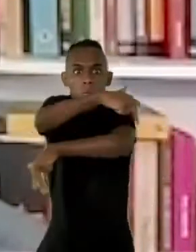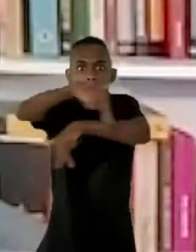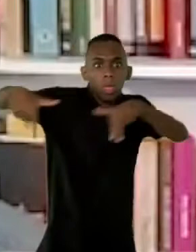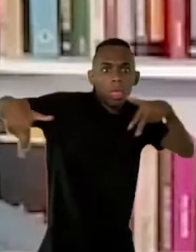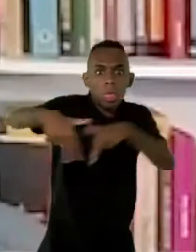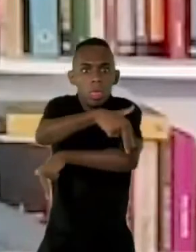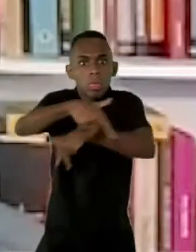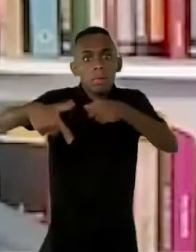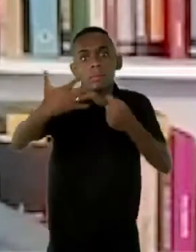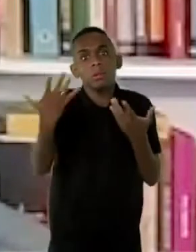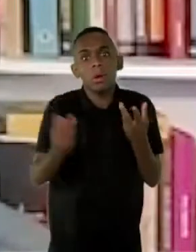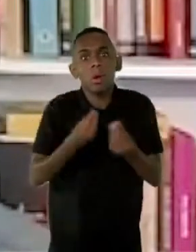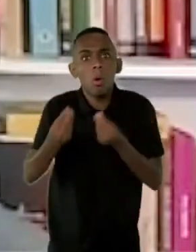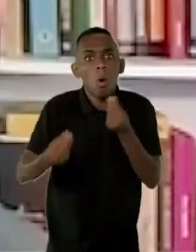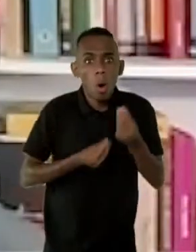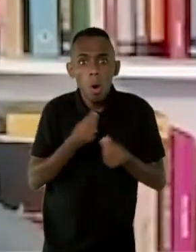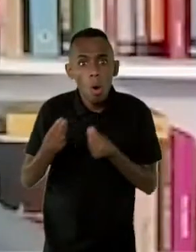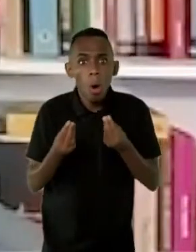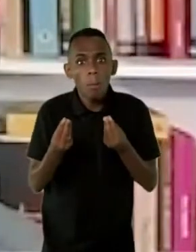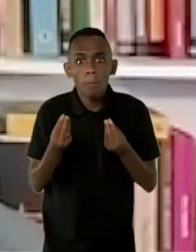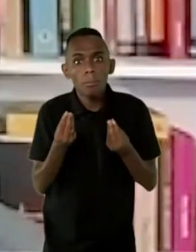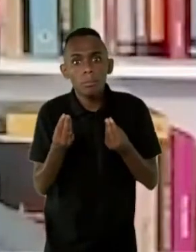andando para lá e para cá,